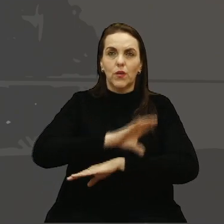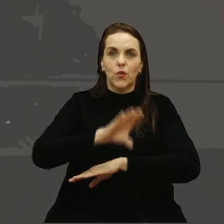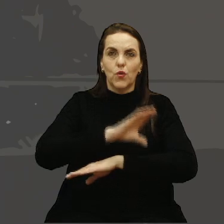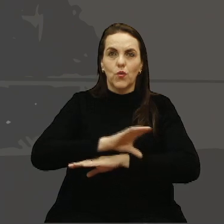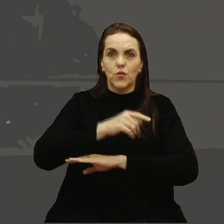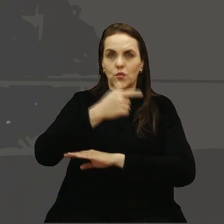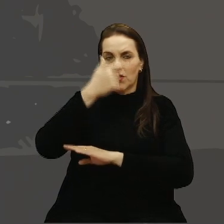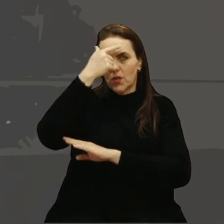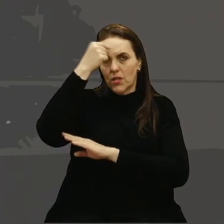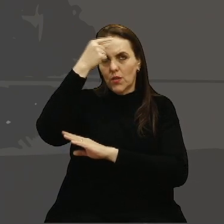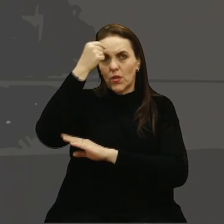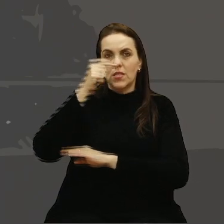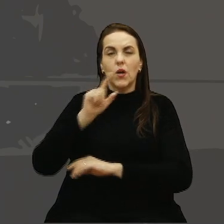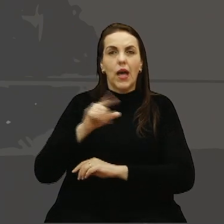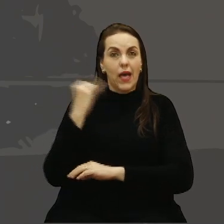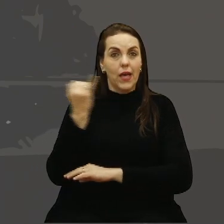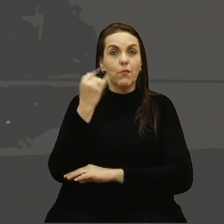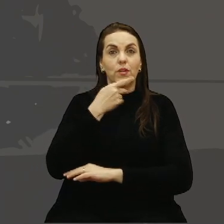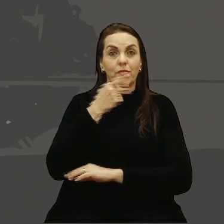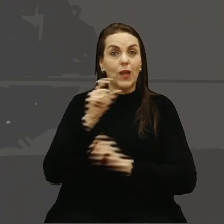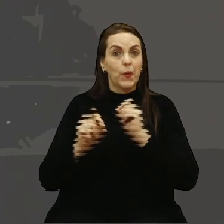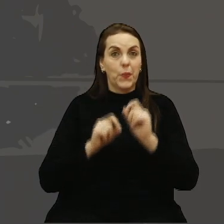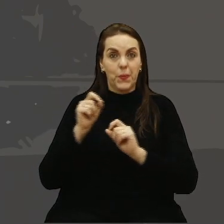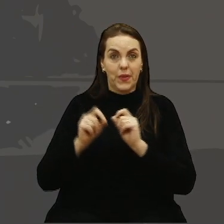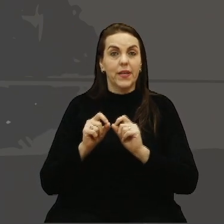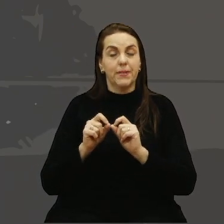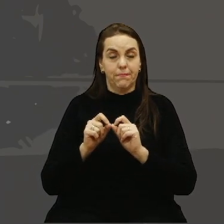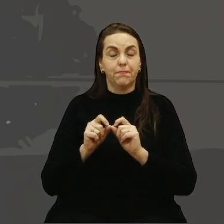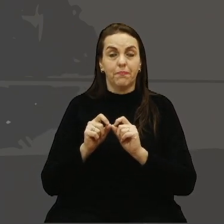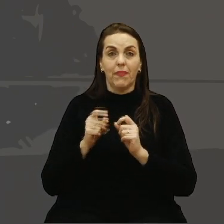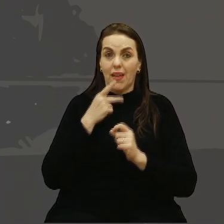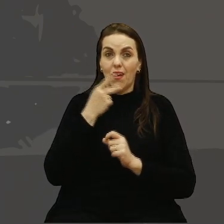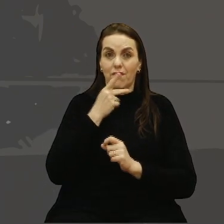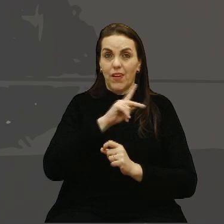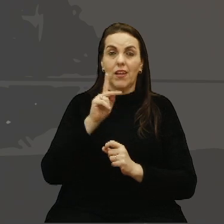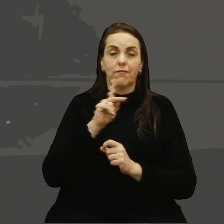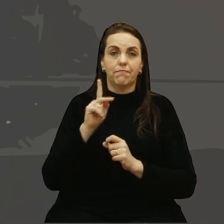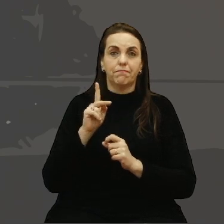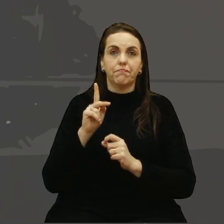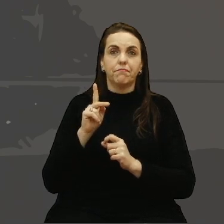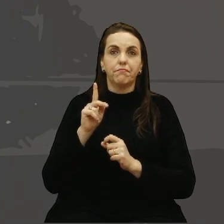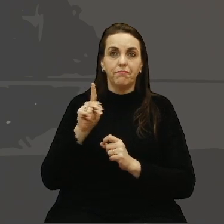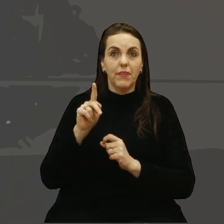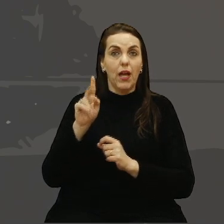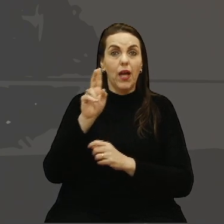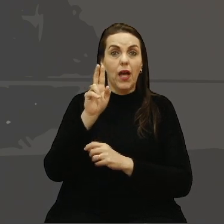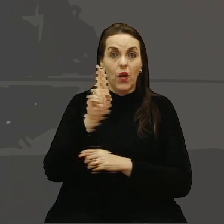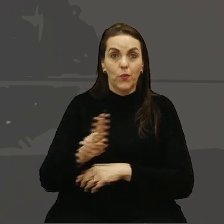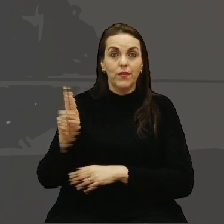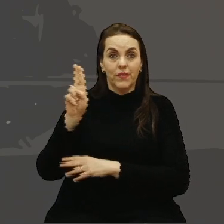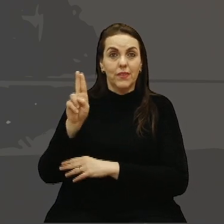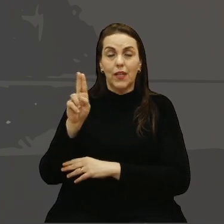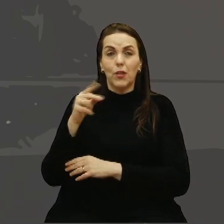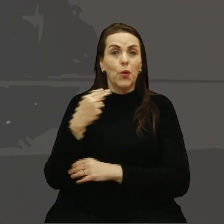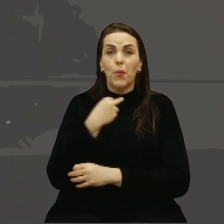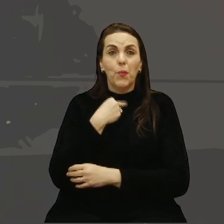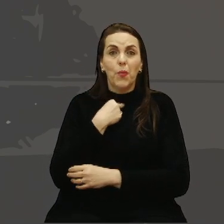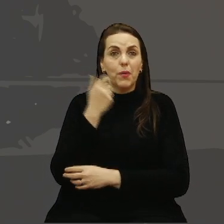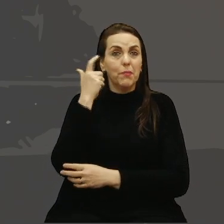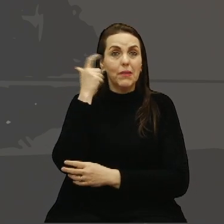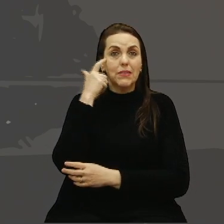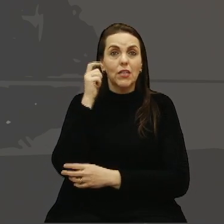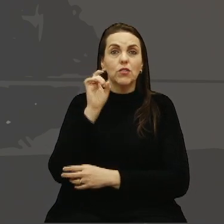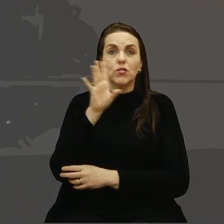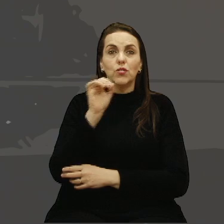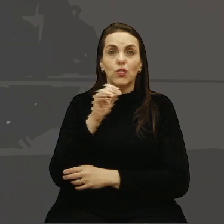importante dizer que uma fala muito forte da universidade é que nós não podemos mais pensar que a universidade deve ser um espaço